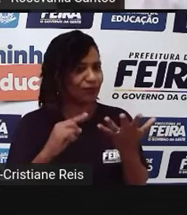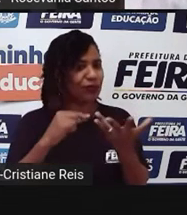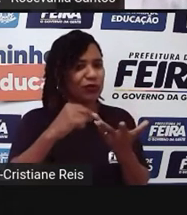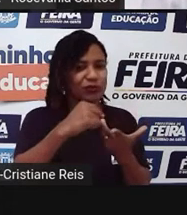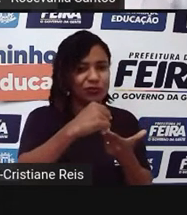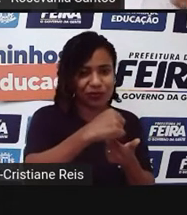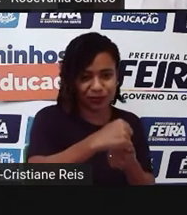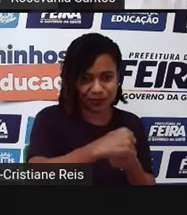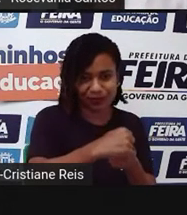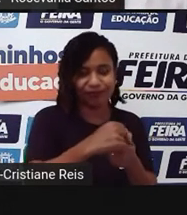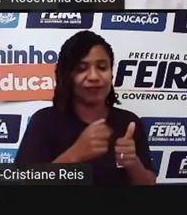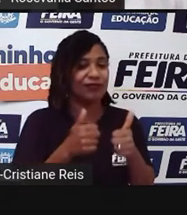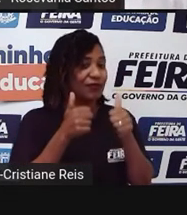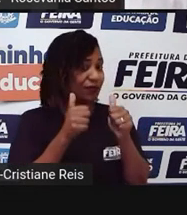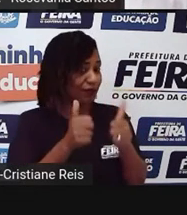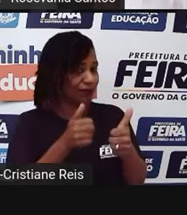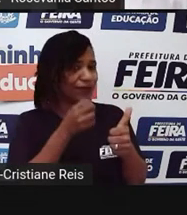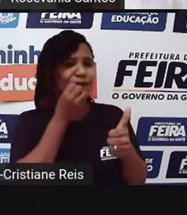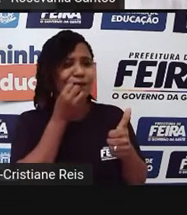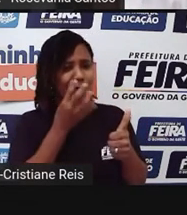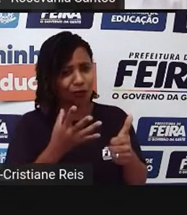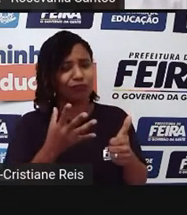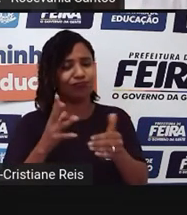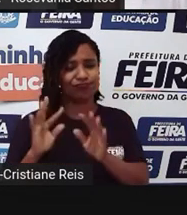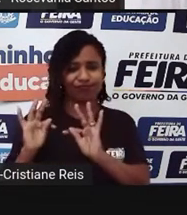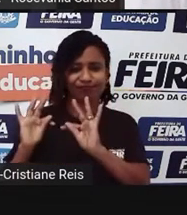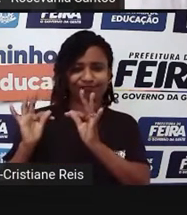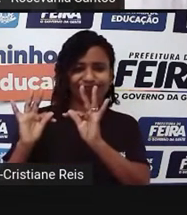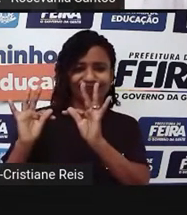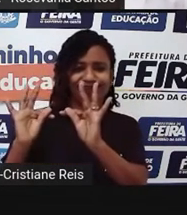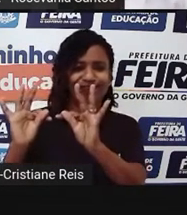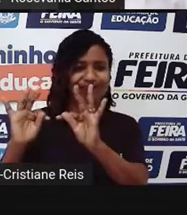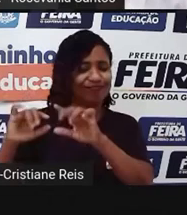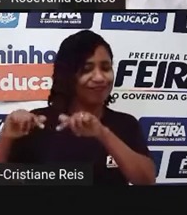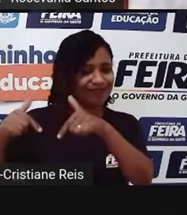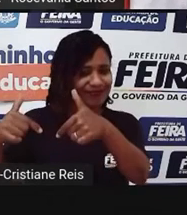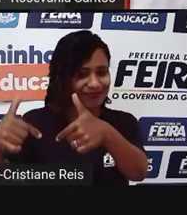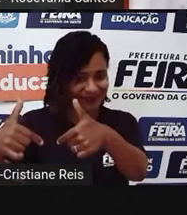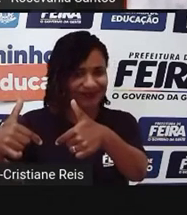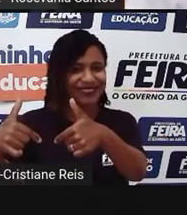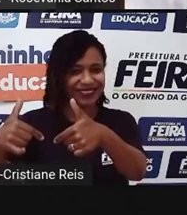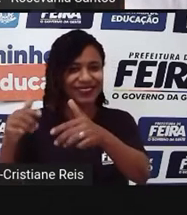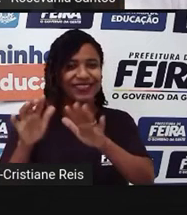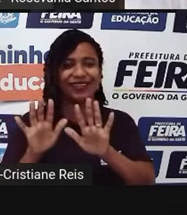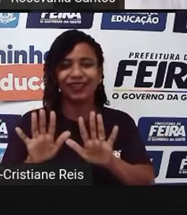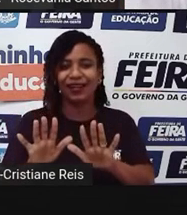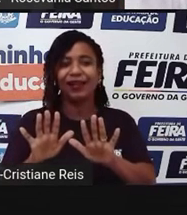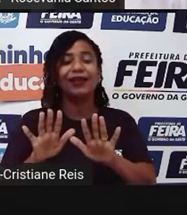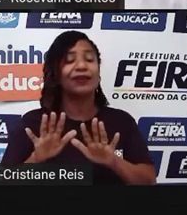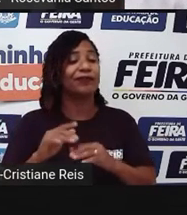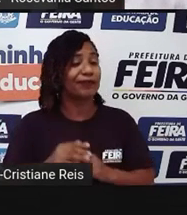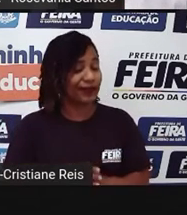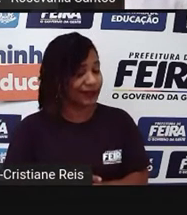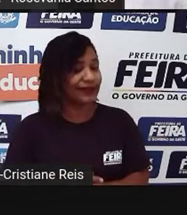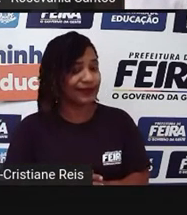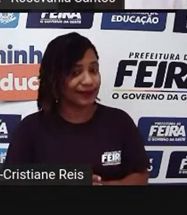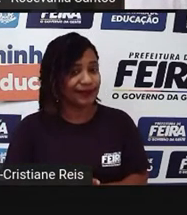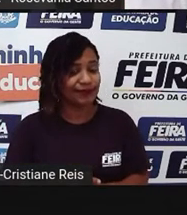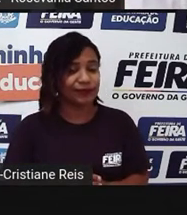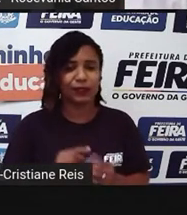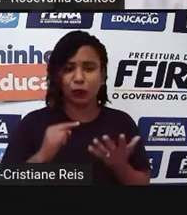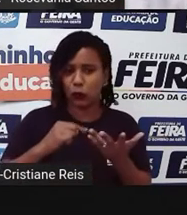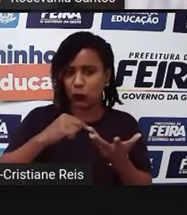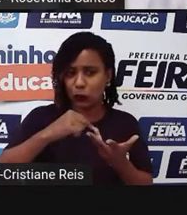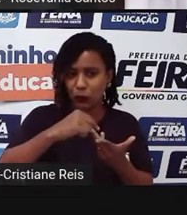a gente fala, né, desses efeitos todos positivos, mas mesmo assim, tendo muitos